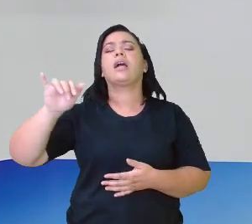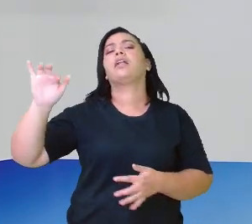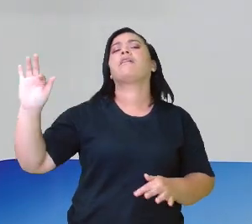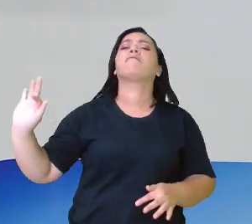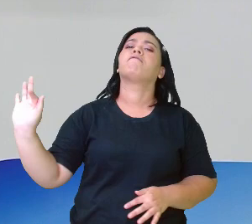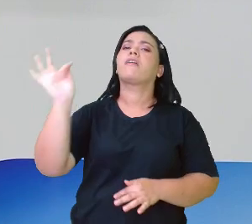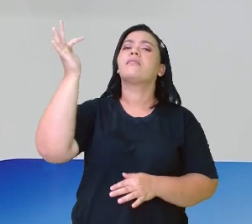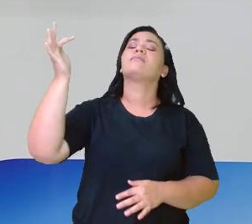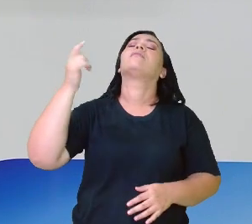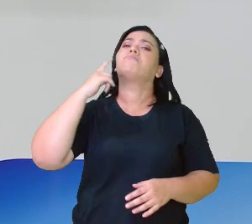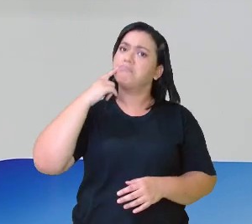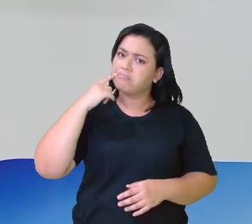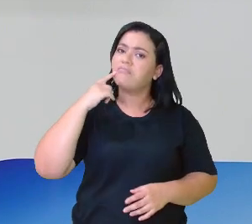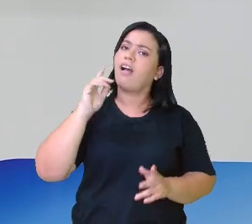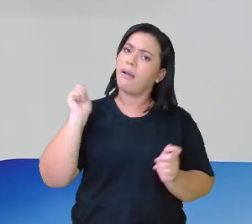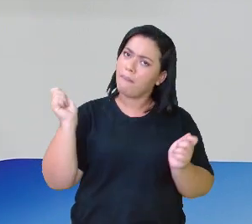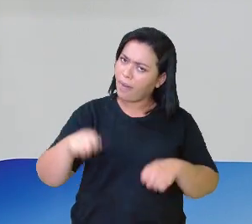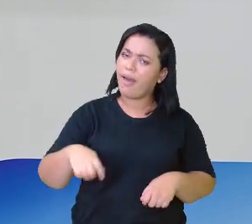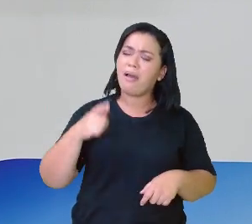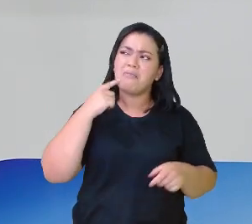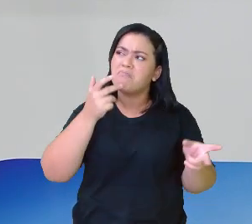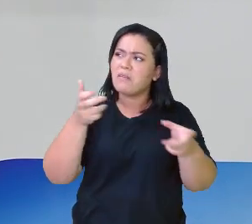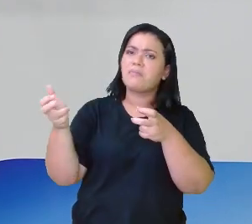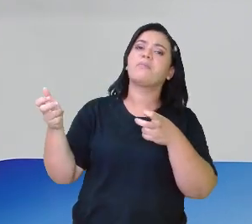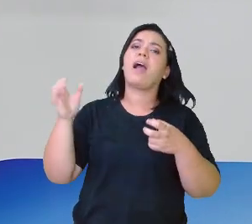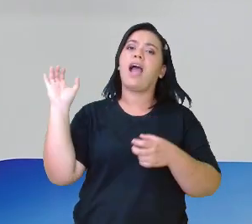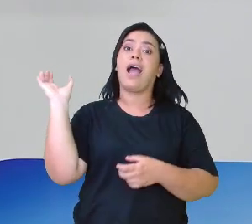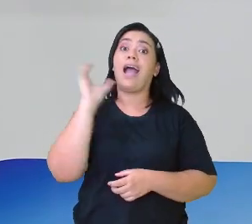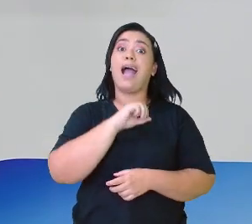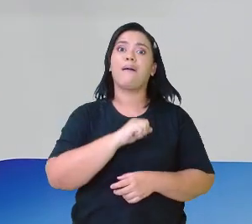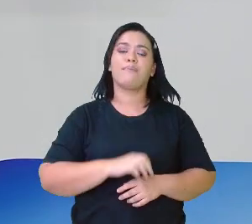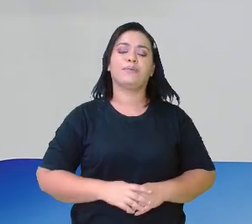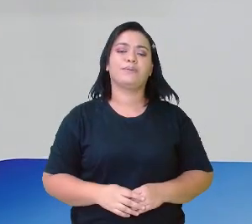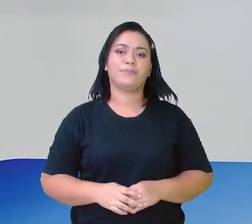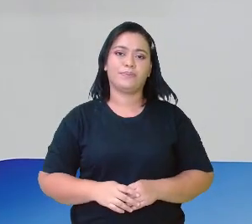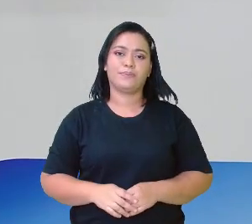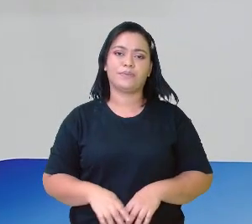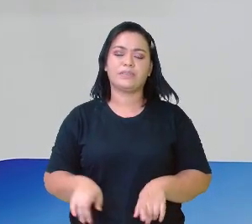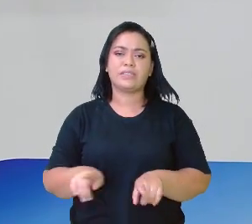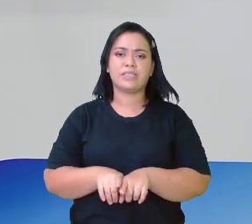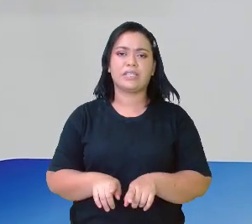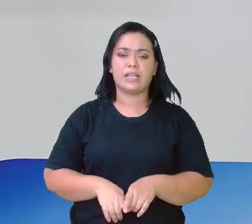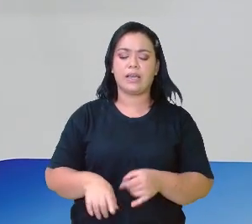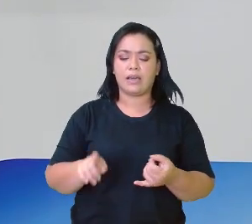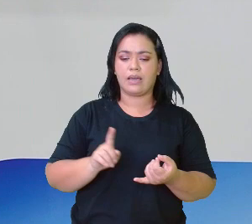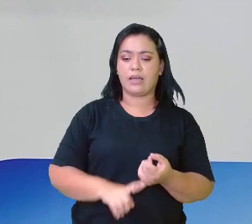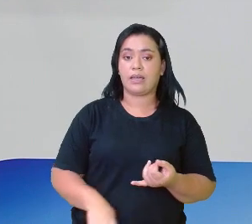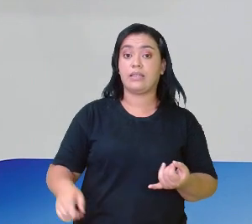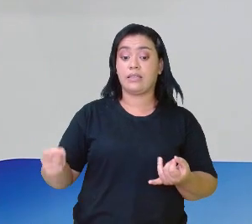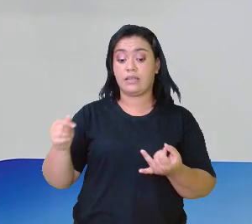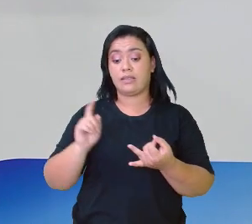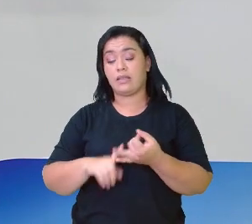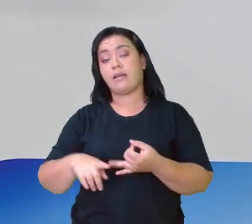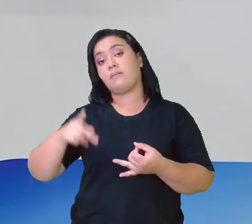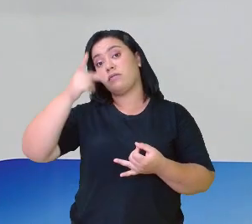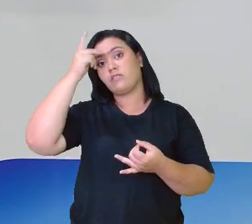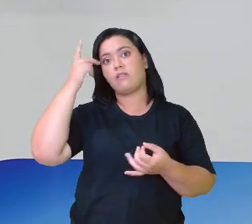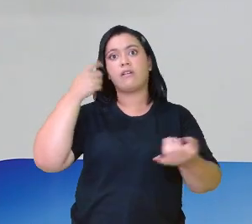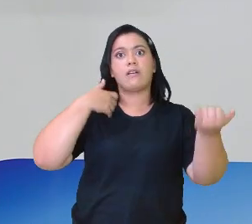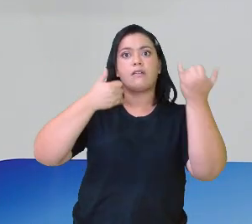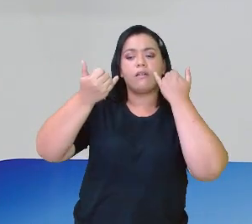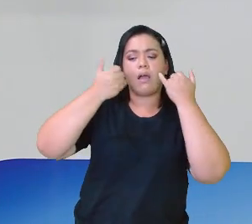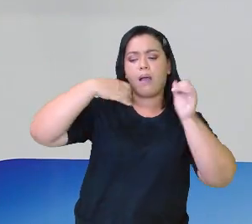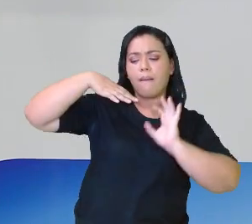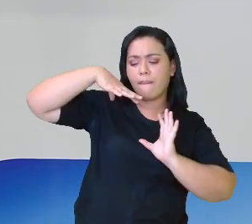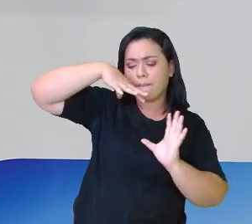vai conseguir obter essas informações. Rápido, fluxo, capital, pessoas e informação